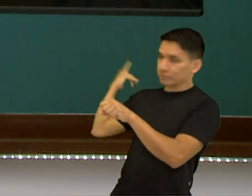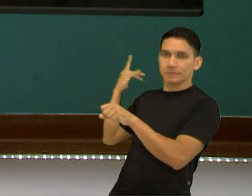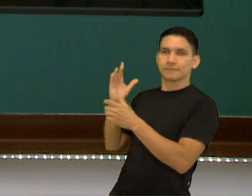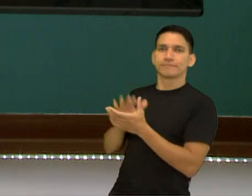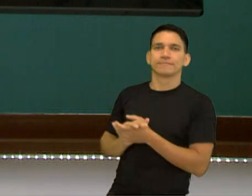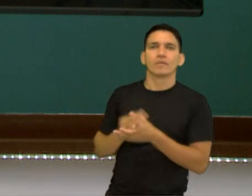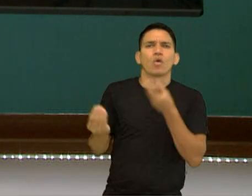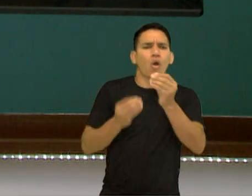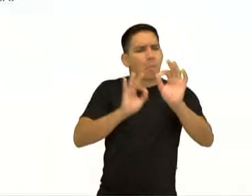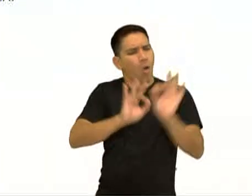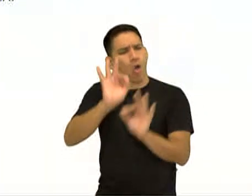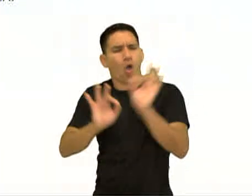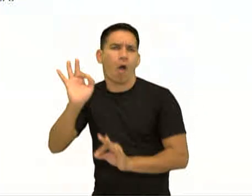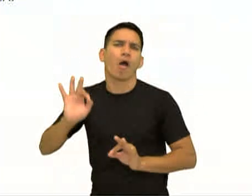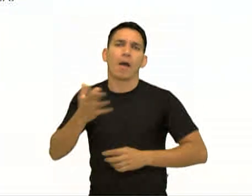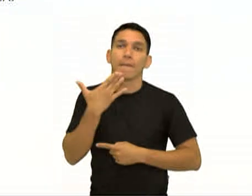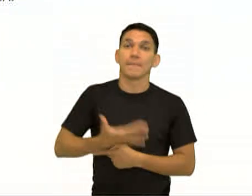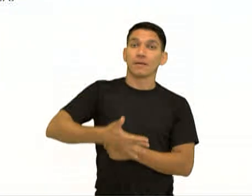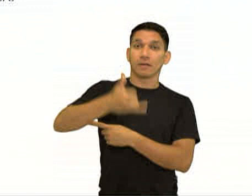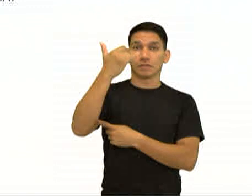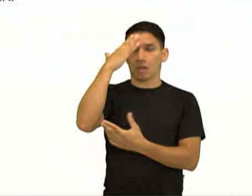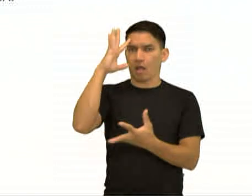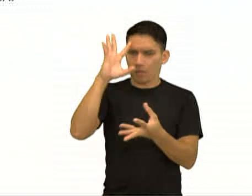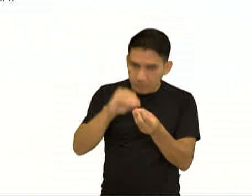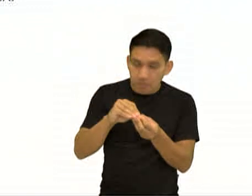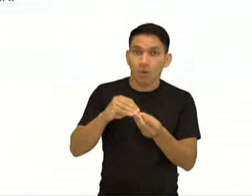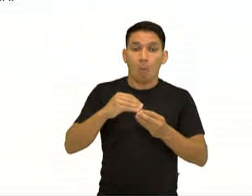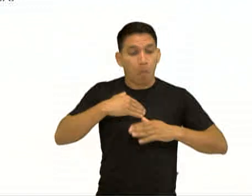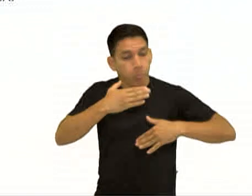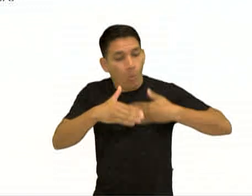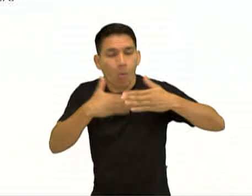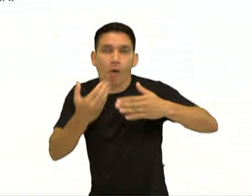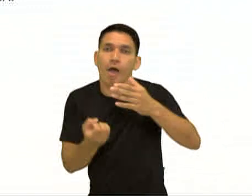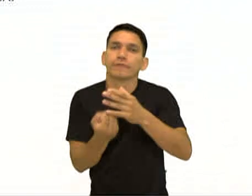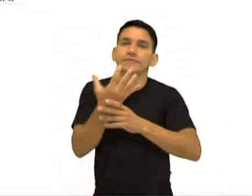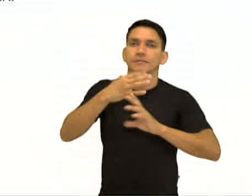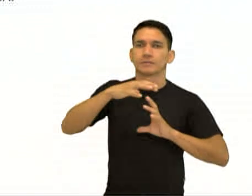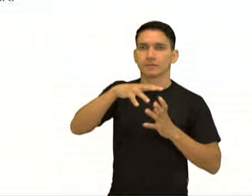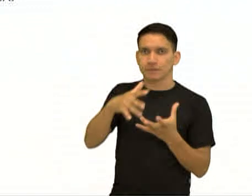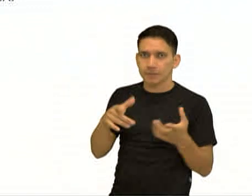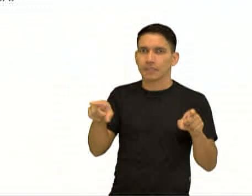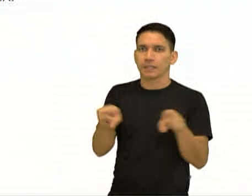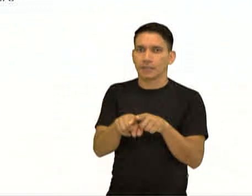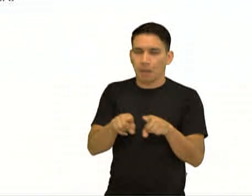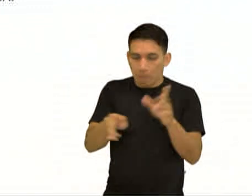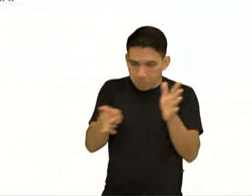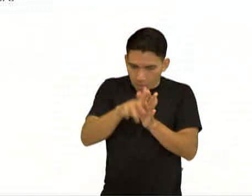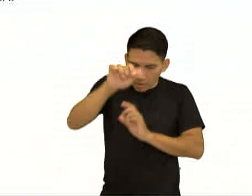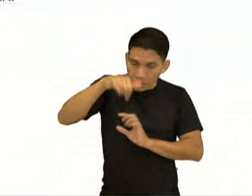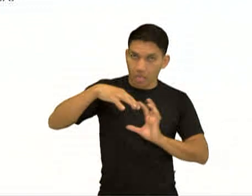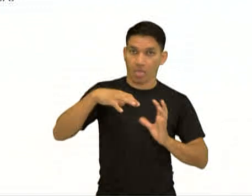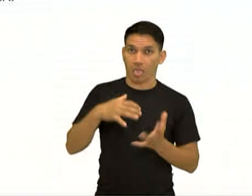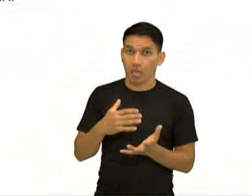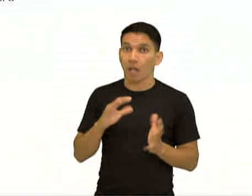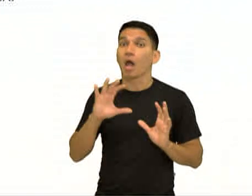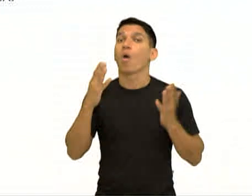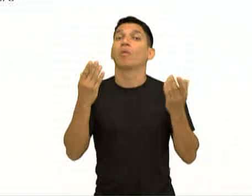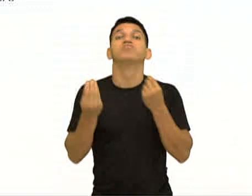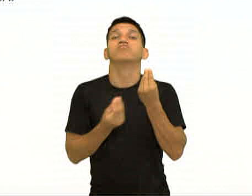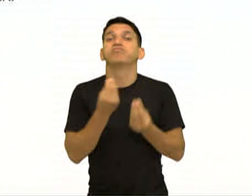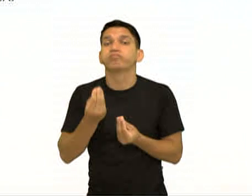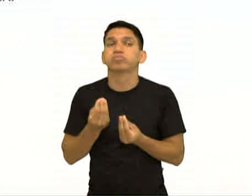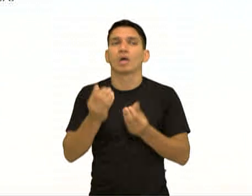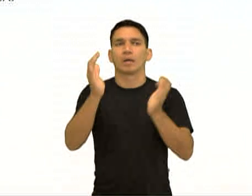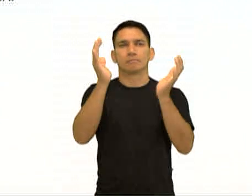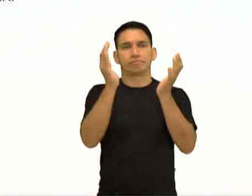Para organizar e melhor compreender como o processo de formação e transformação da Terra ocorreu, dividiu-se essa cadeia